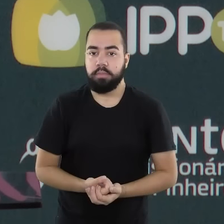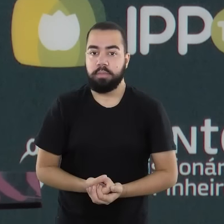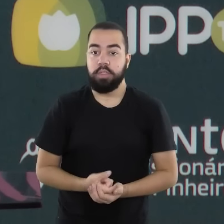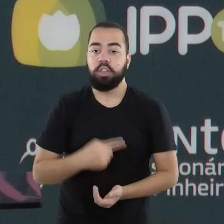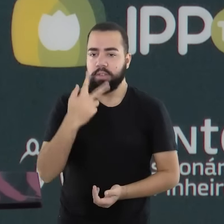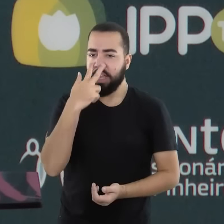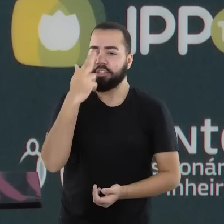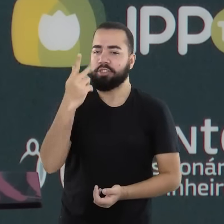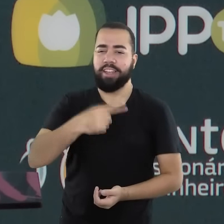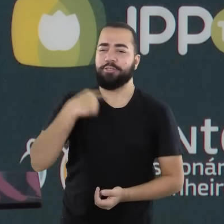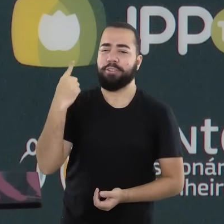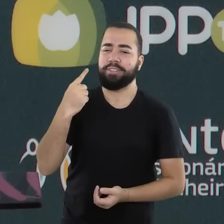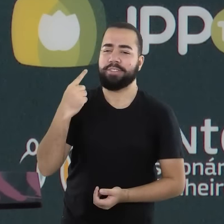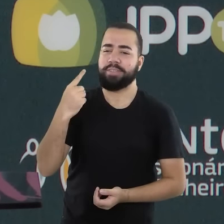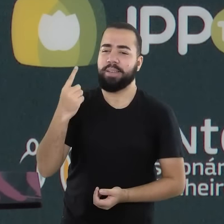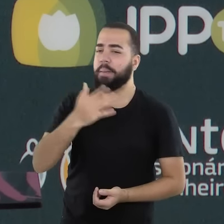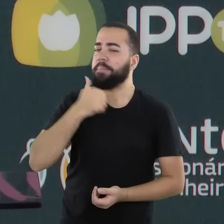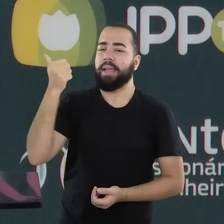achar que nós somos